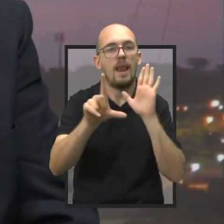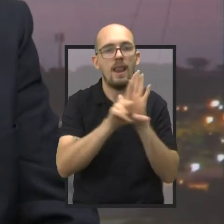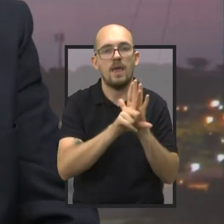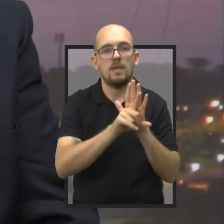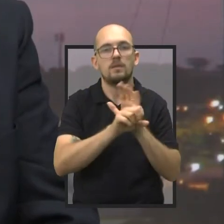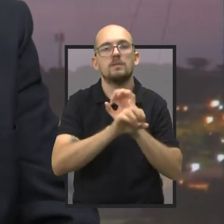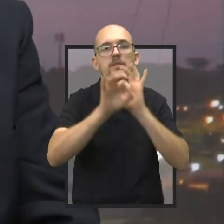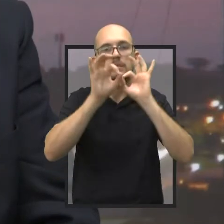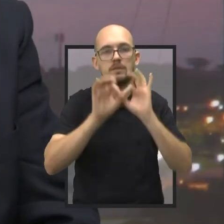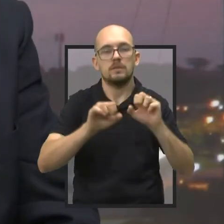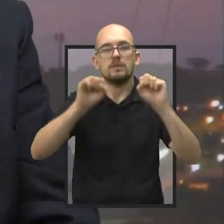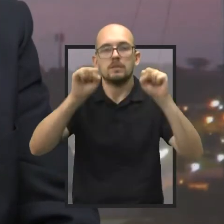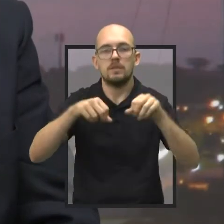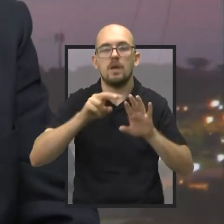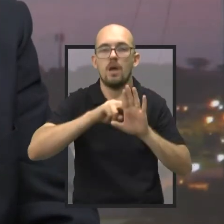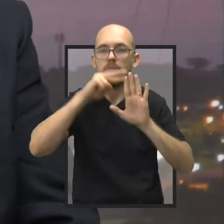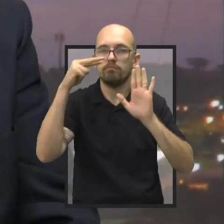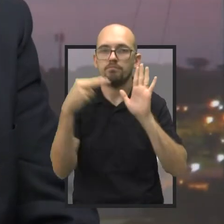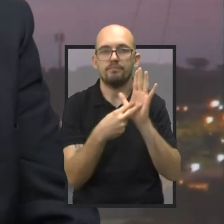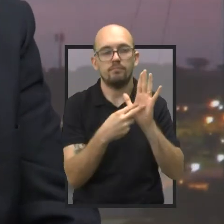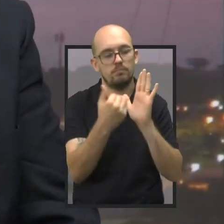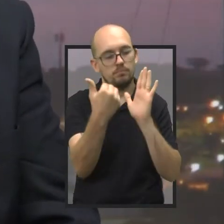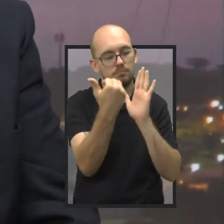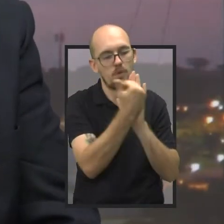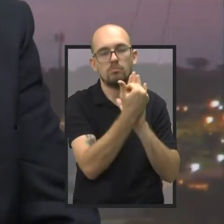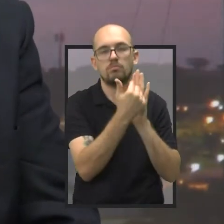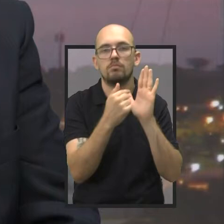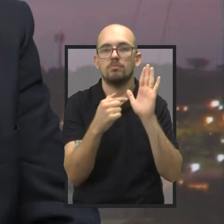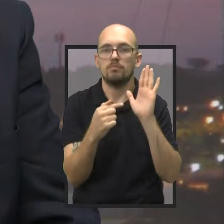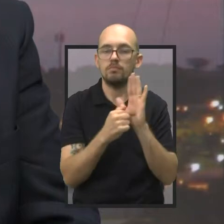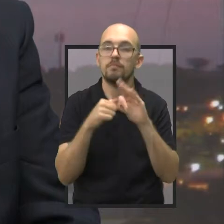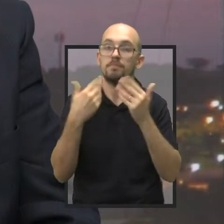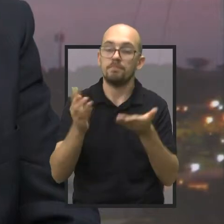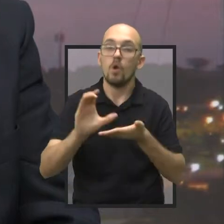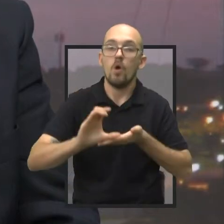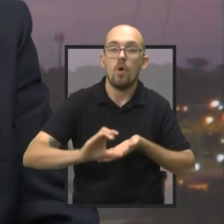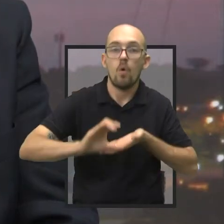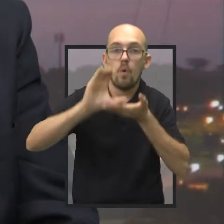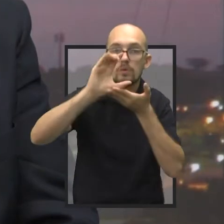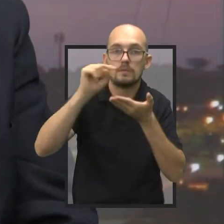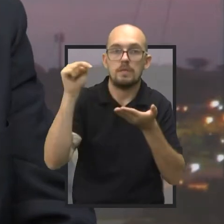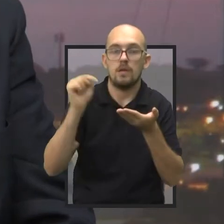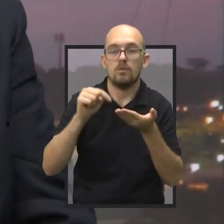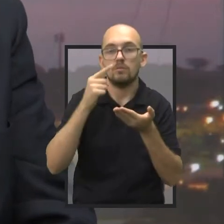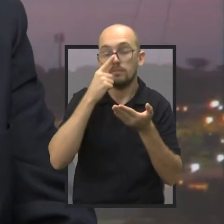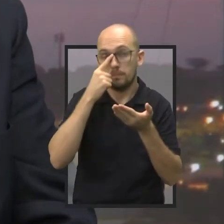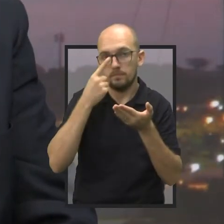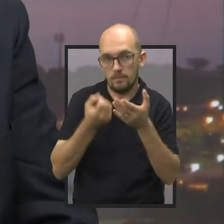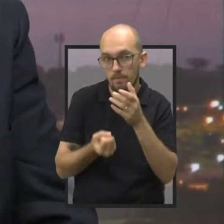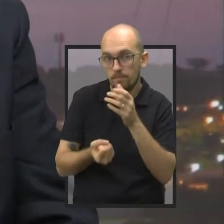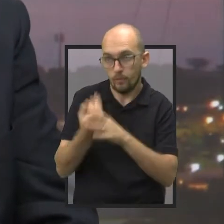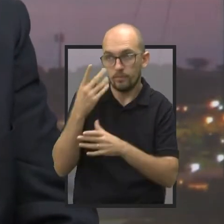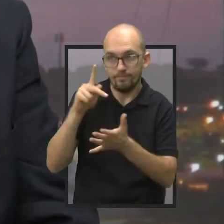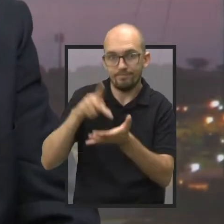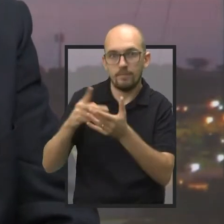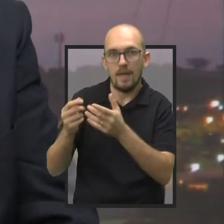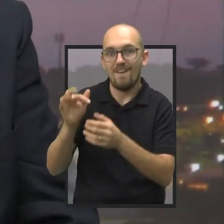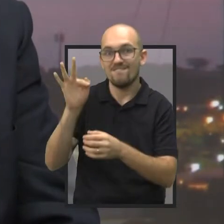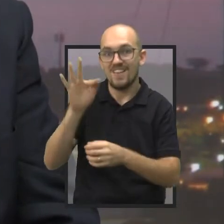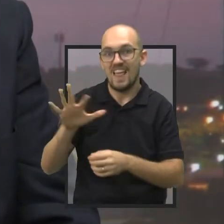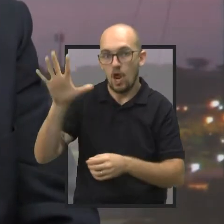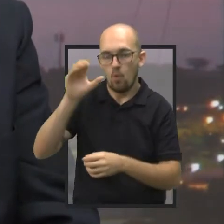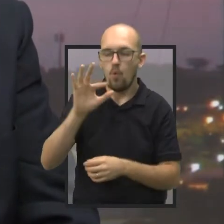instituído e por lei. E esse conselho, primeiramente, foi criado o Conselho Federal, que